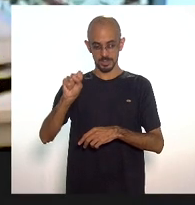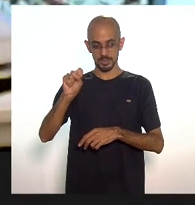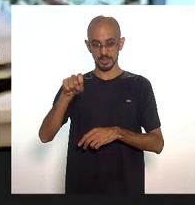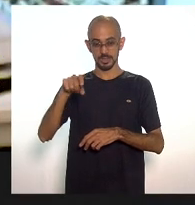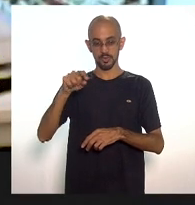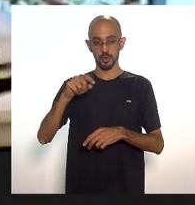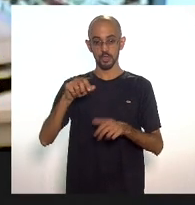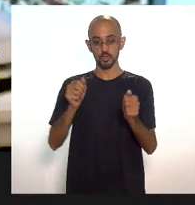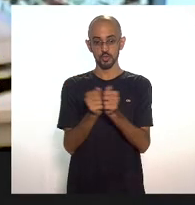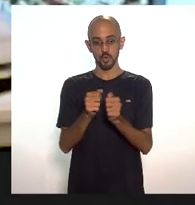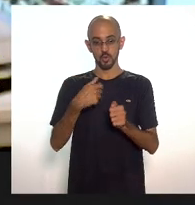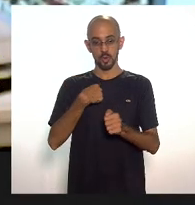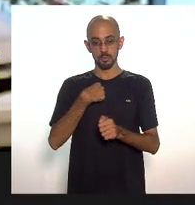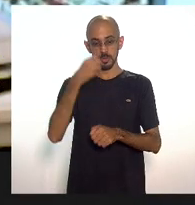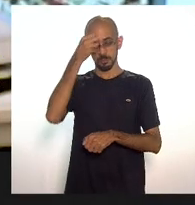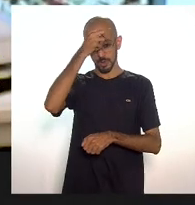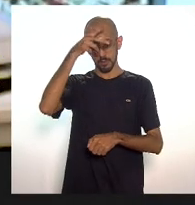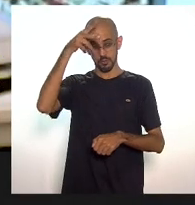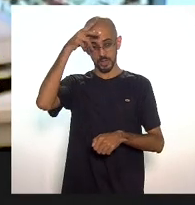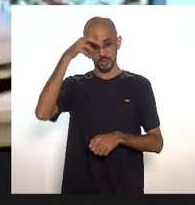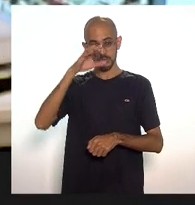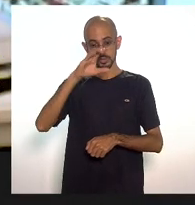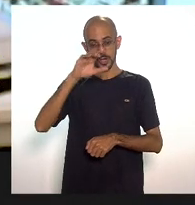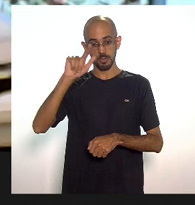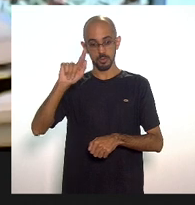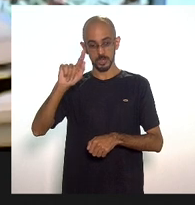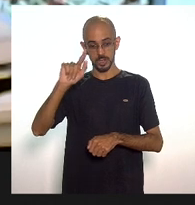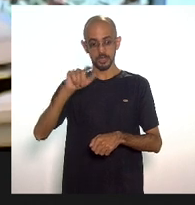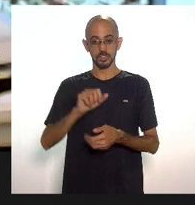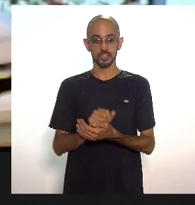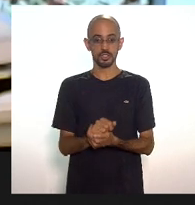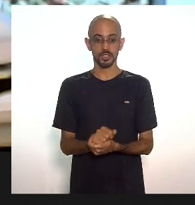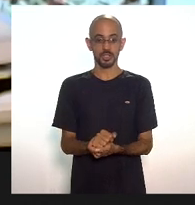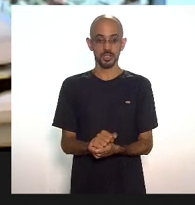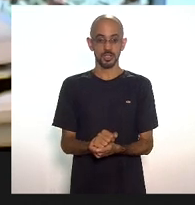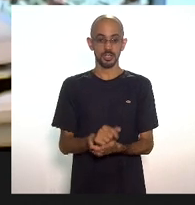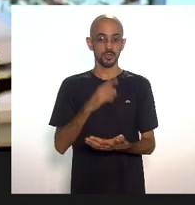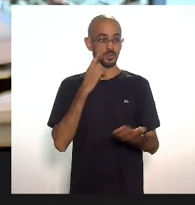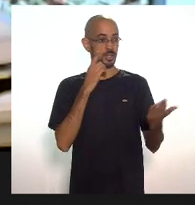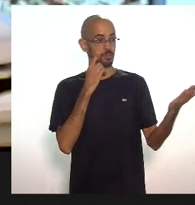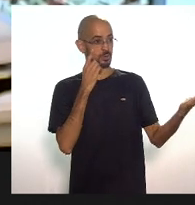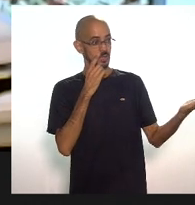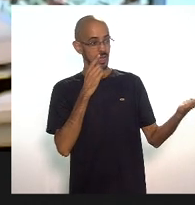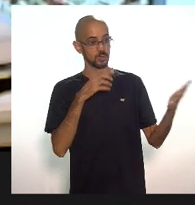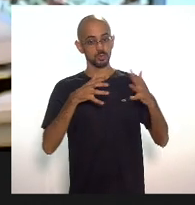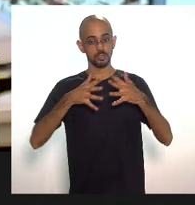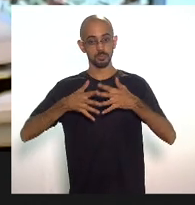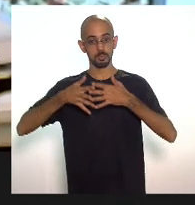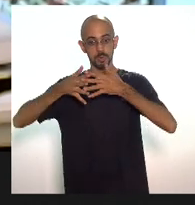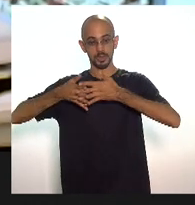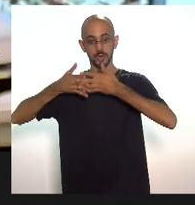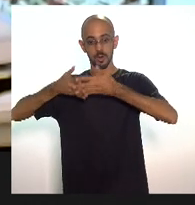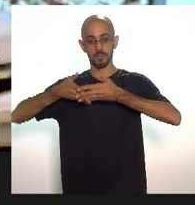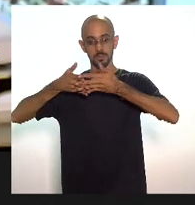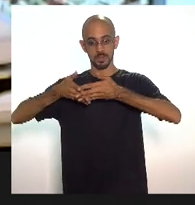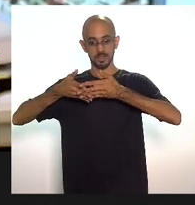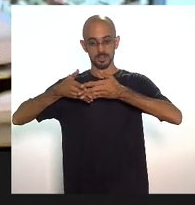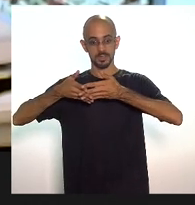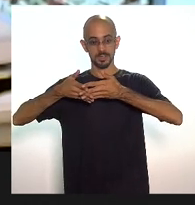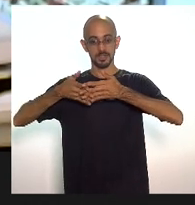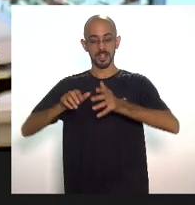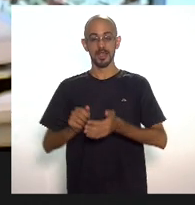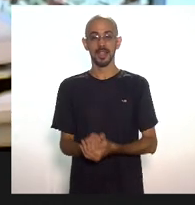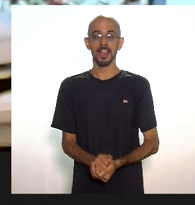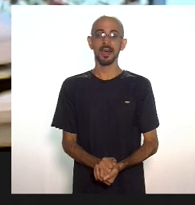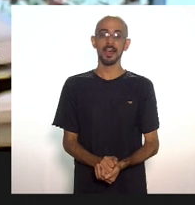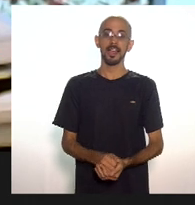na época que eu era prefeito de Campo Grande, o deputado era prefeito de Petrópolis. E estou muito